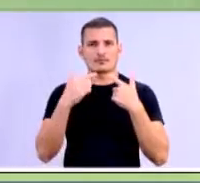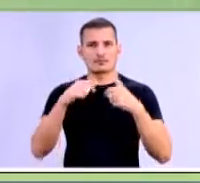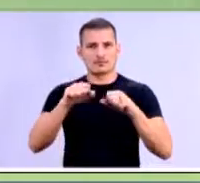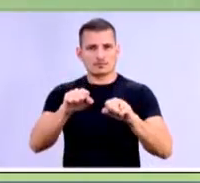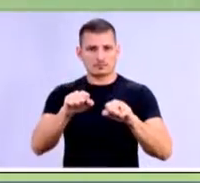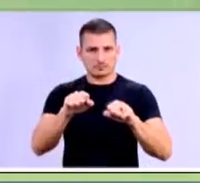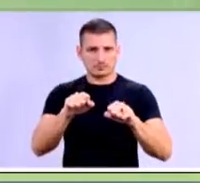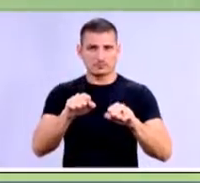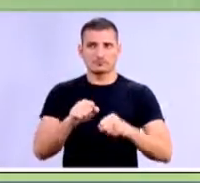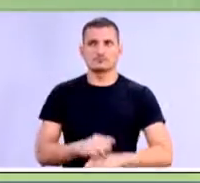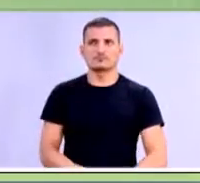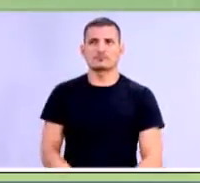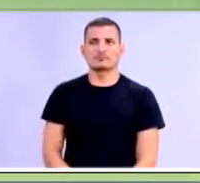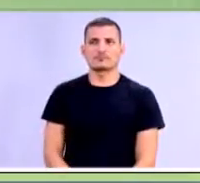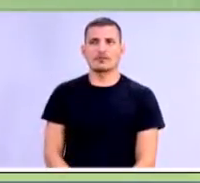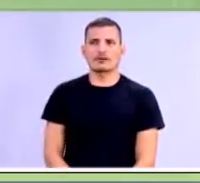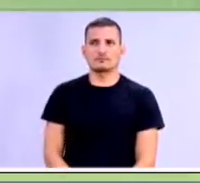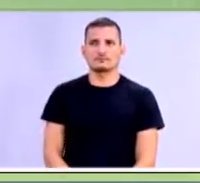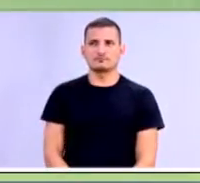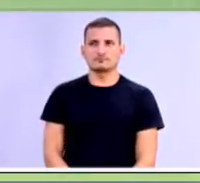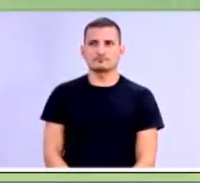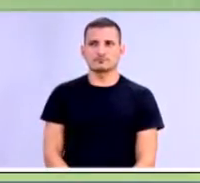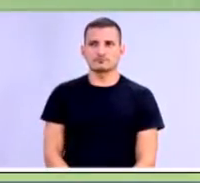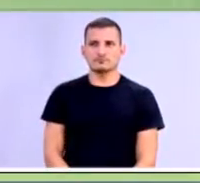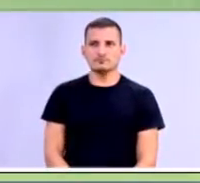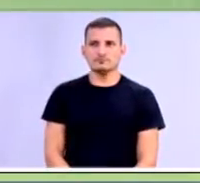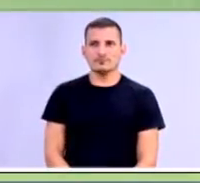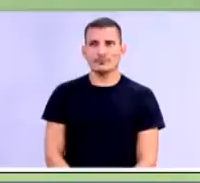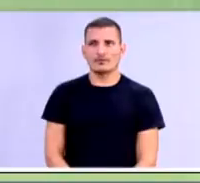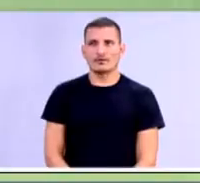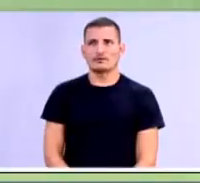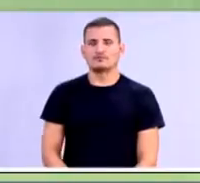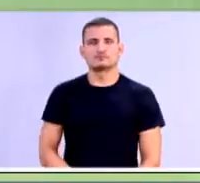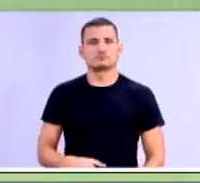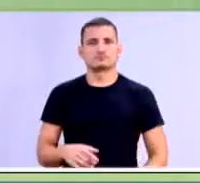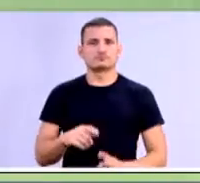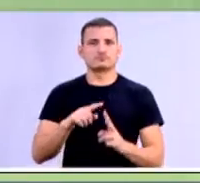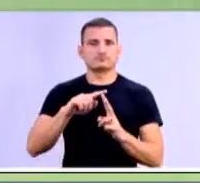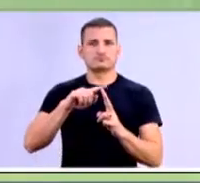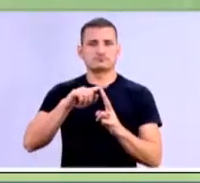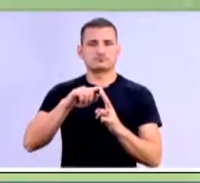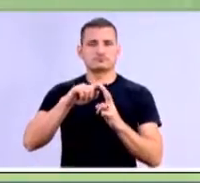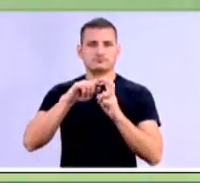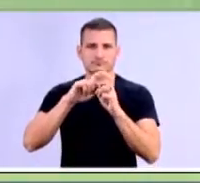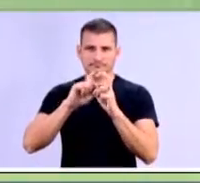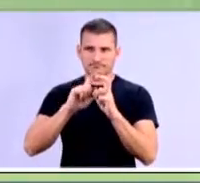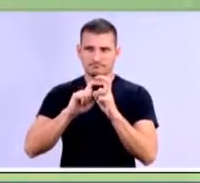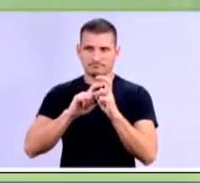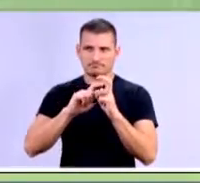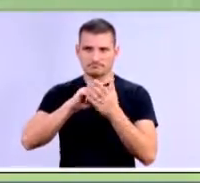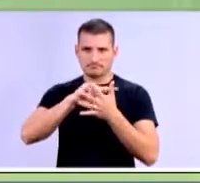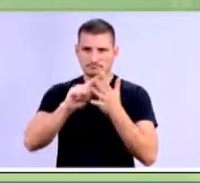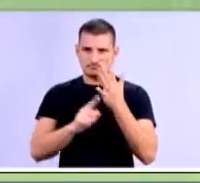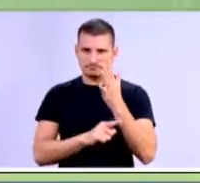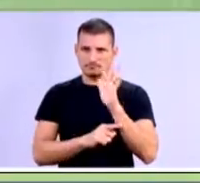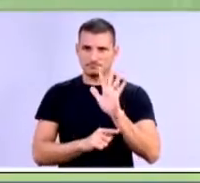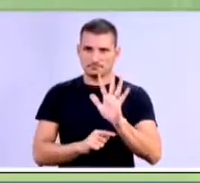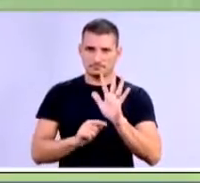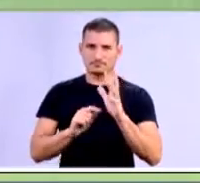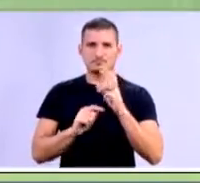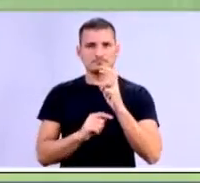de natureza linguística da composição. Existem 5 tipos textuais, na verdade.